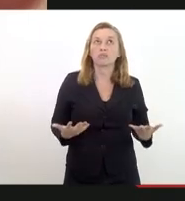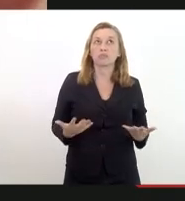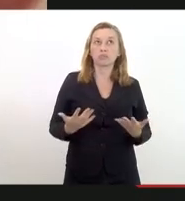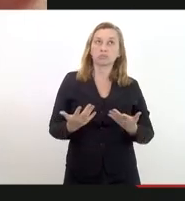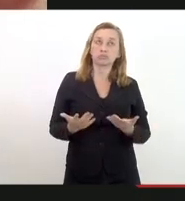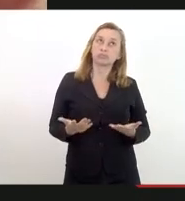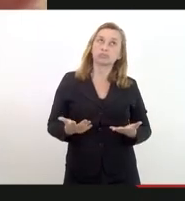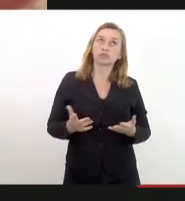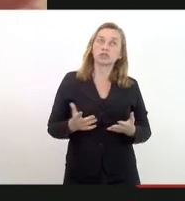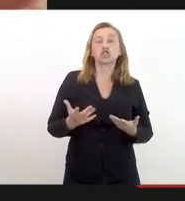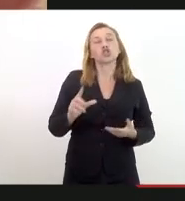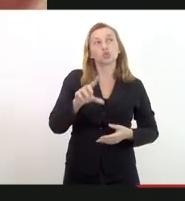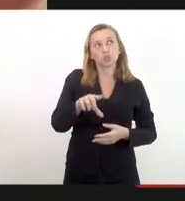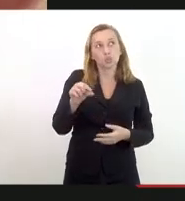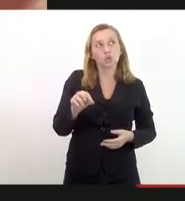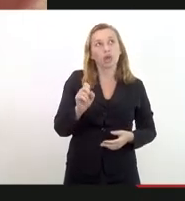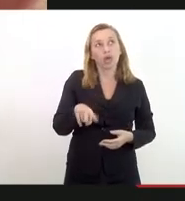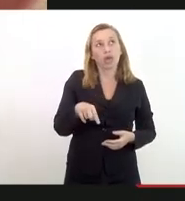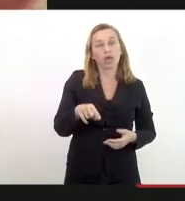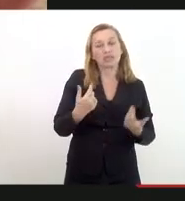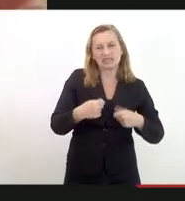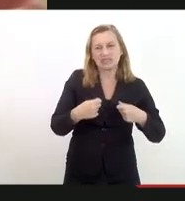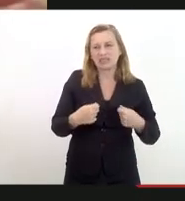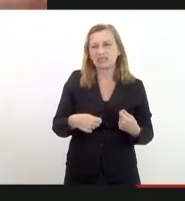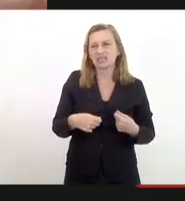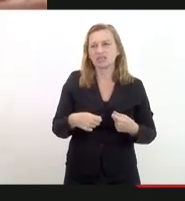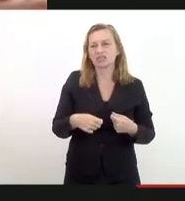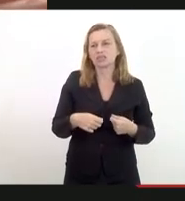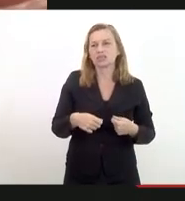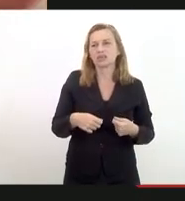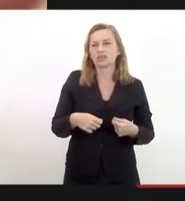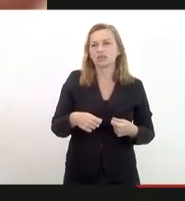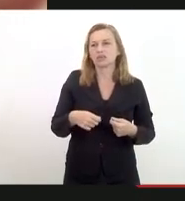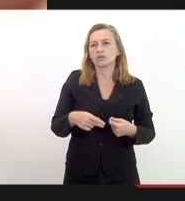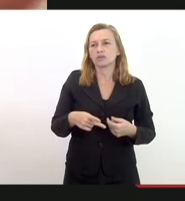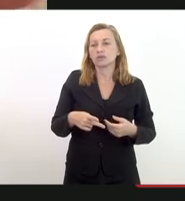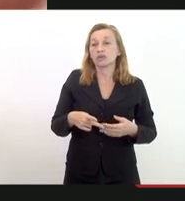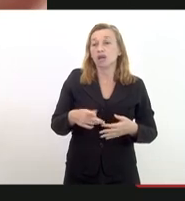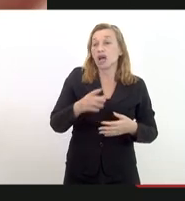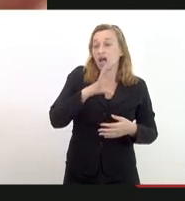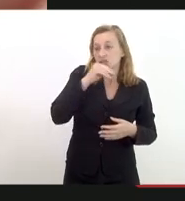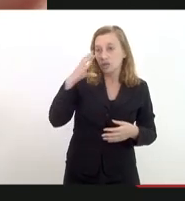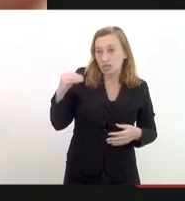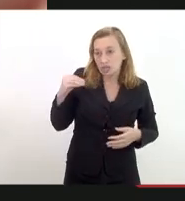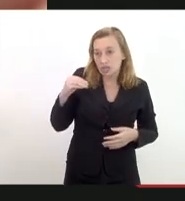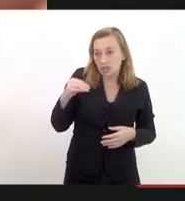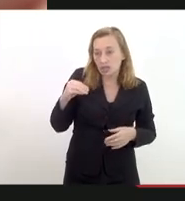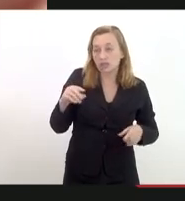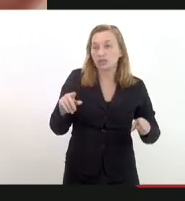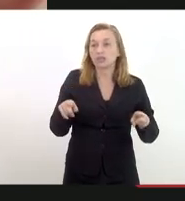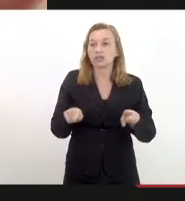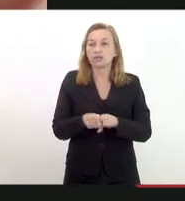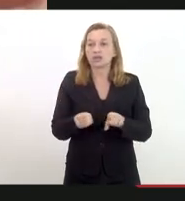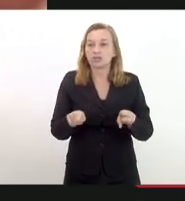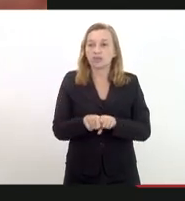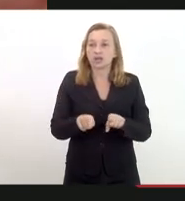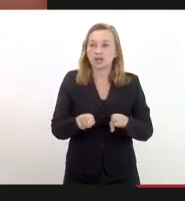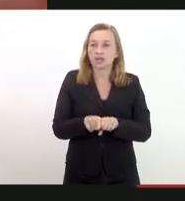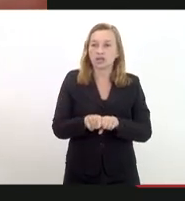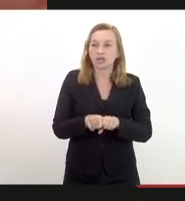Outra grande necessidade são os leitos de pacientes com adolescentes e pacientes com tuberculose